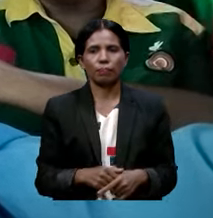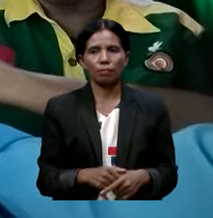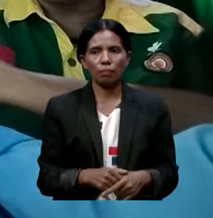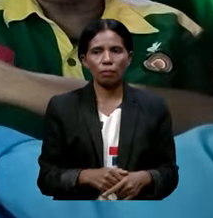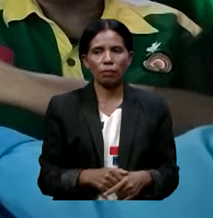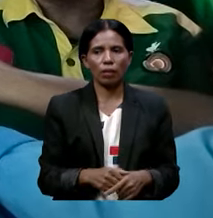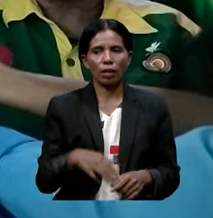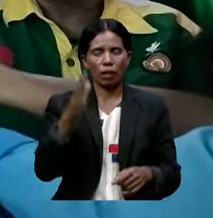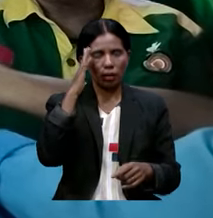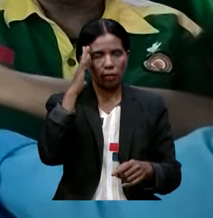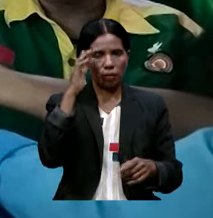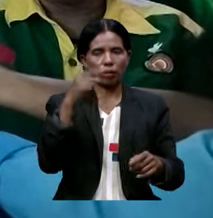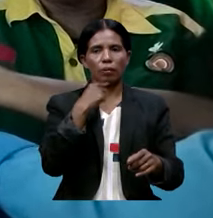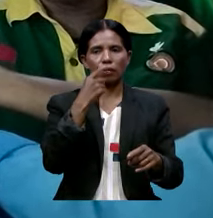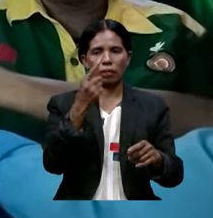atuatete ba